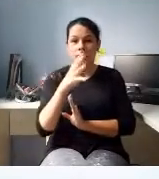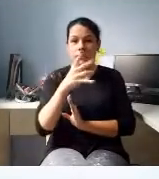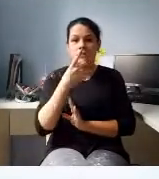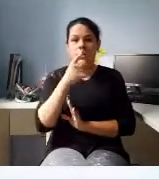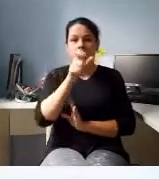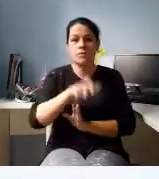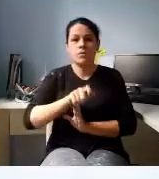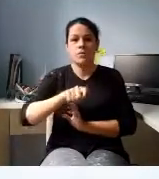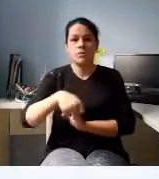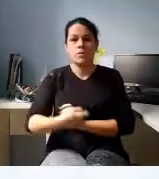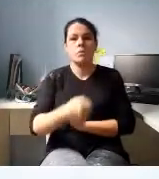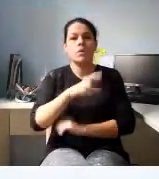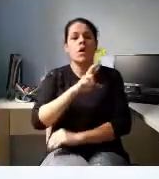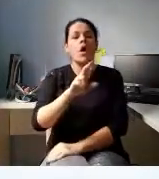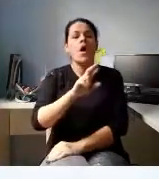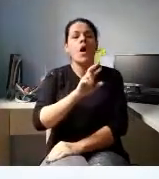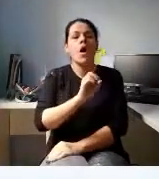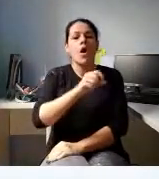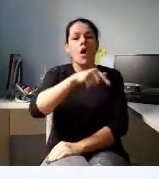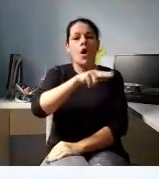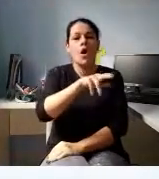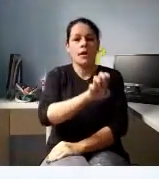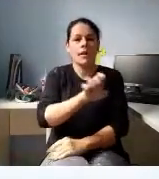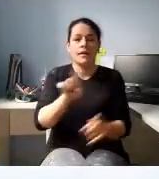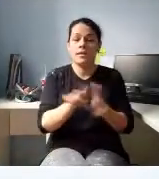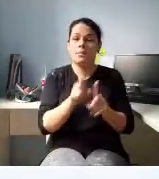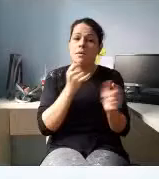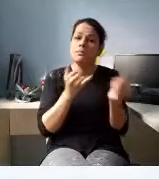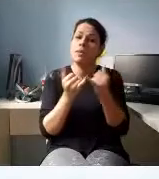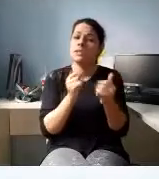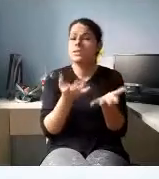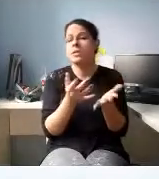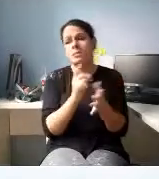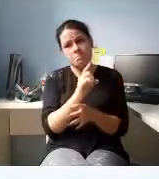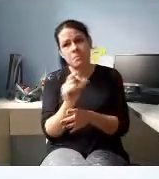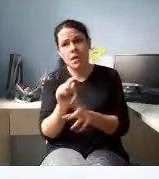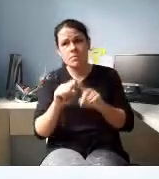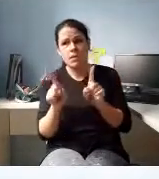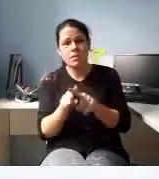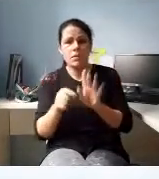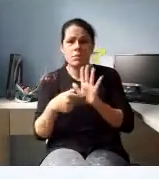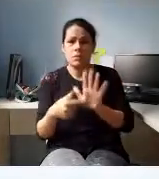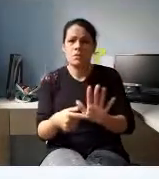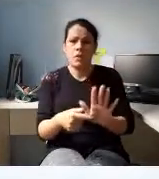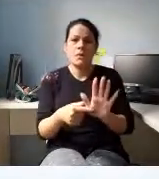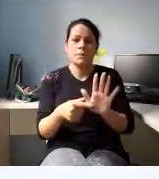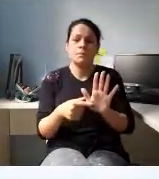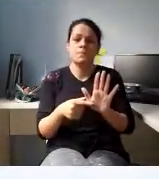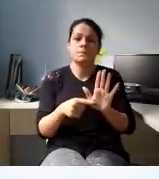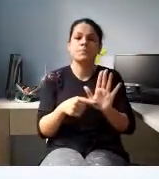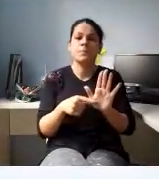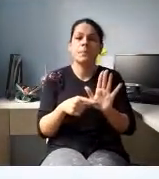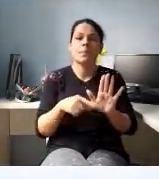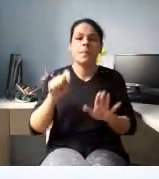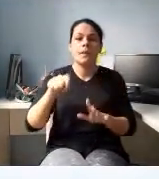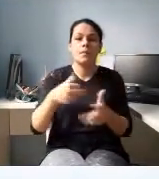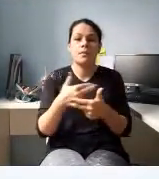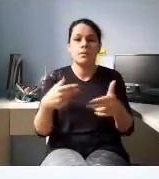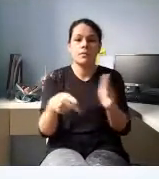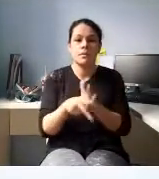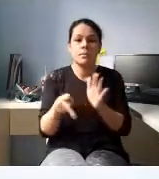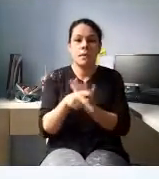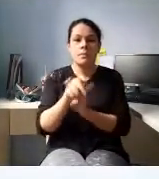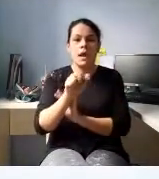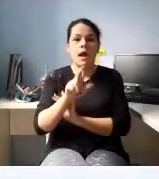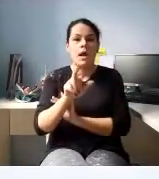Baleia Rossi, e também apareceu, mas menos, né? Infelizmente está aparecendo menos aqui coisas do Arthur Lira,